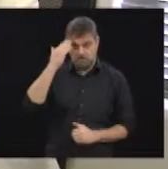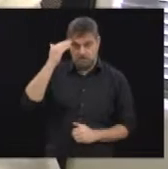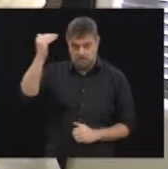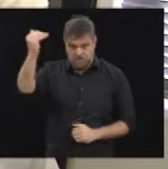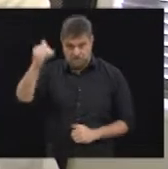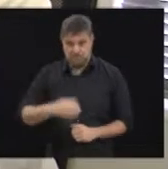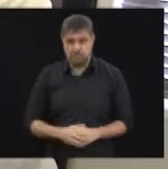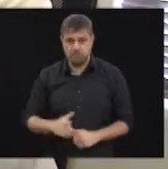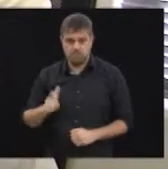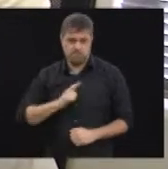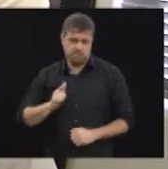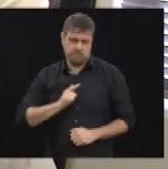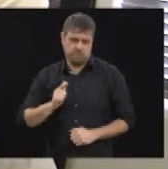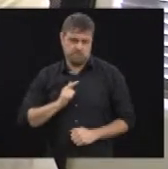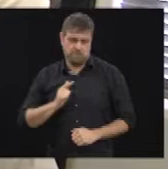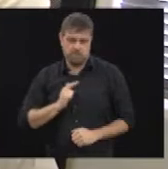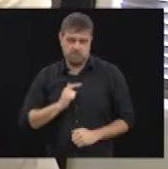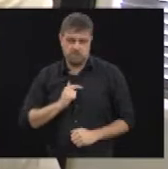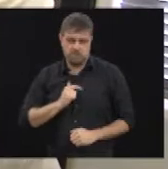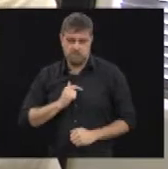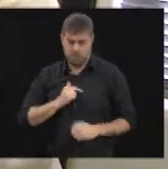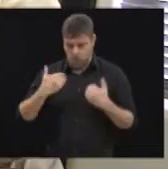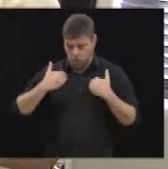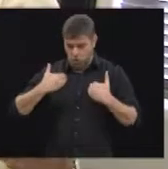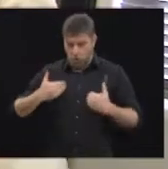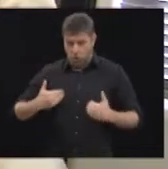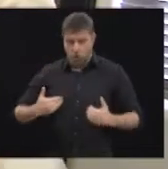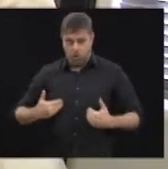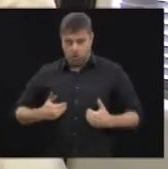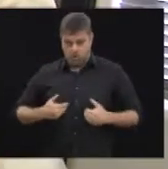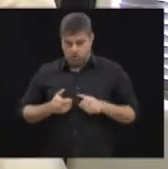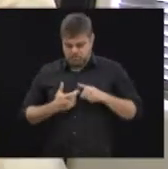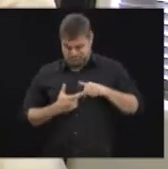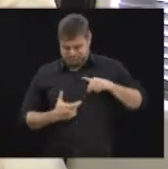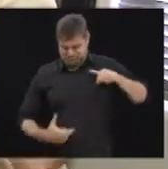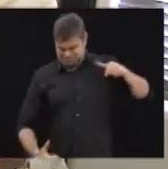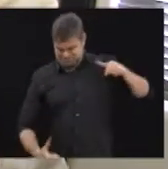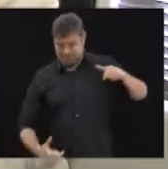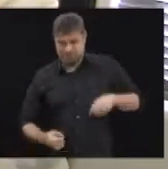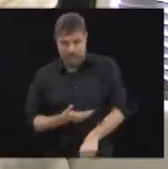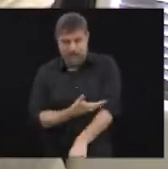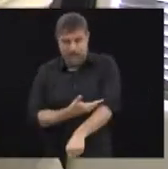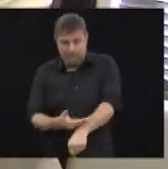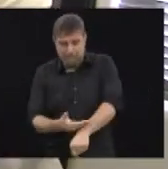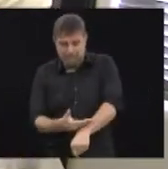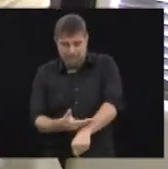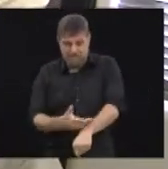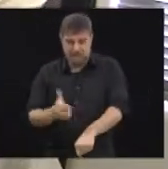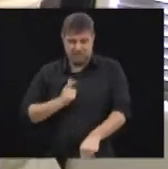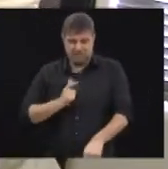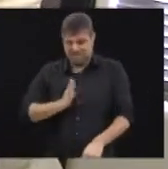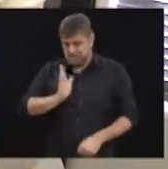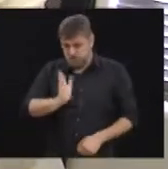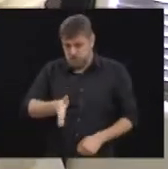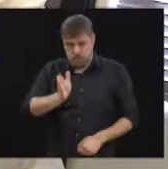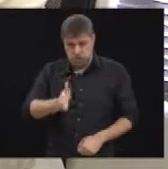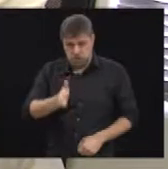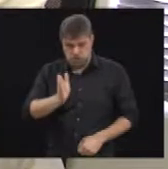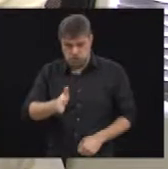Um paciente que tem uma área muito grande já despigmentada, quando ele tem a maioria do